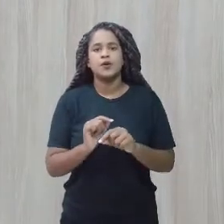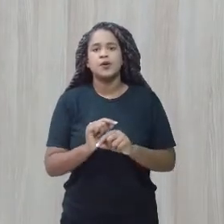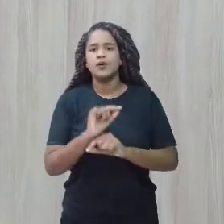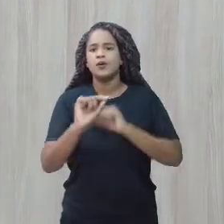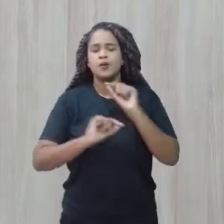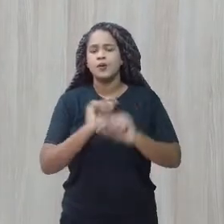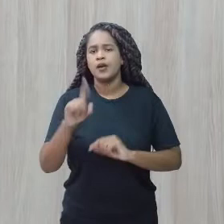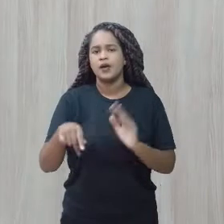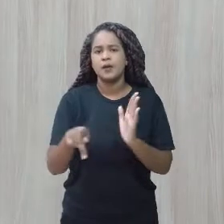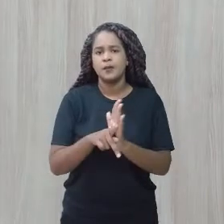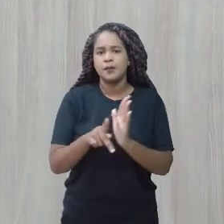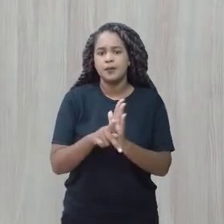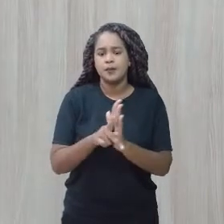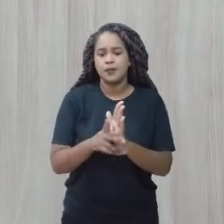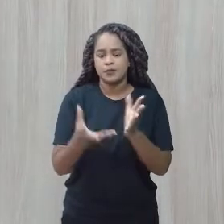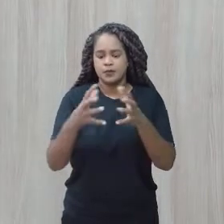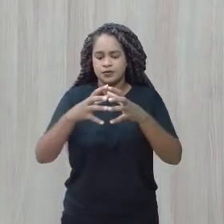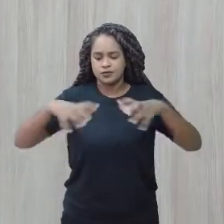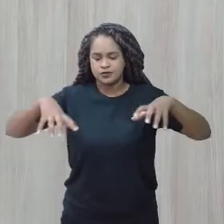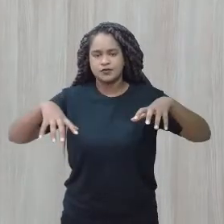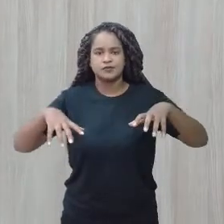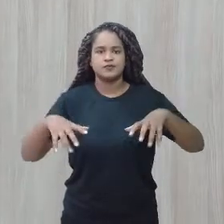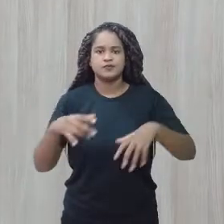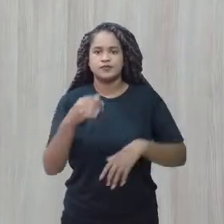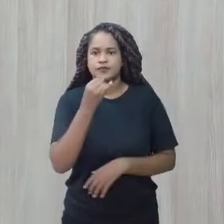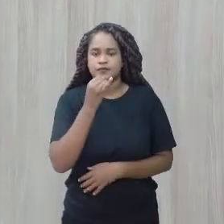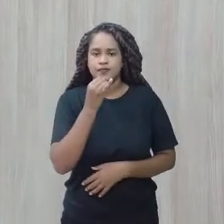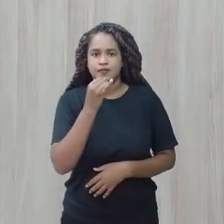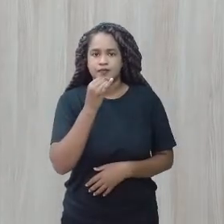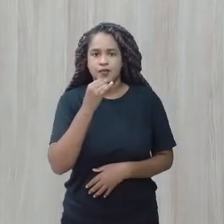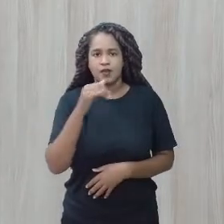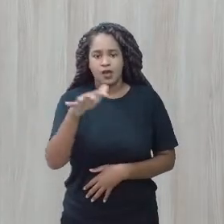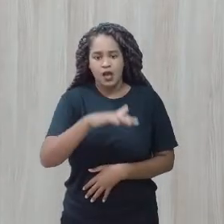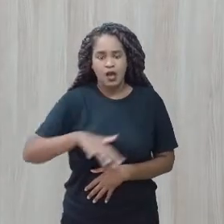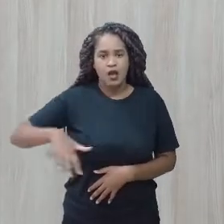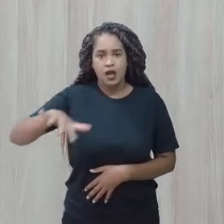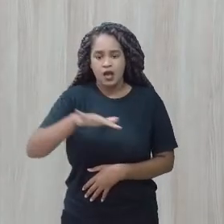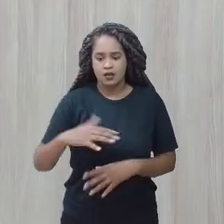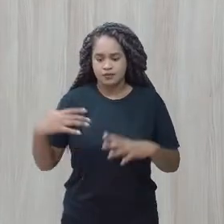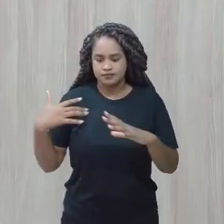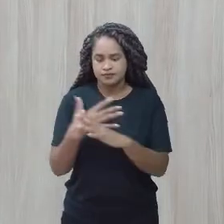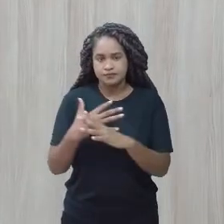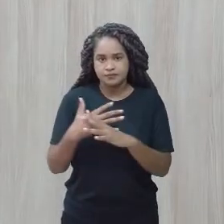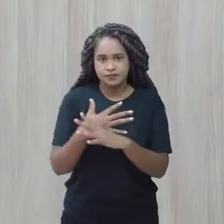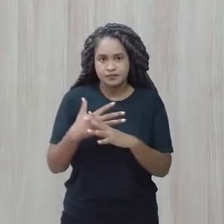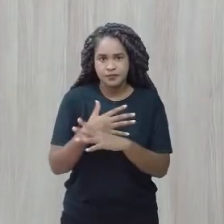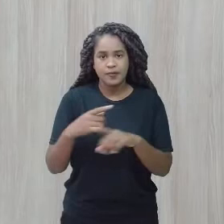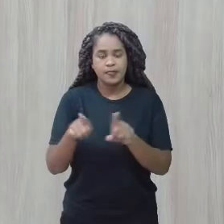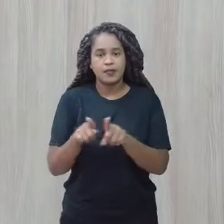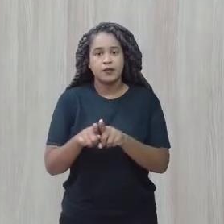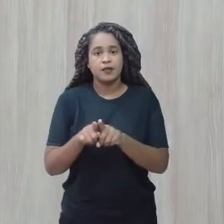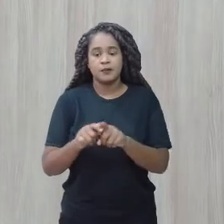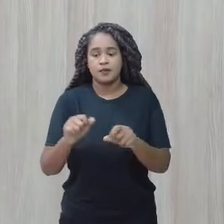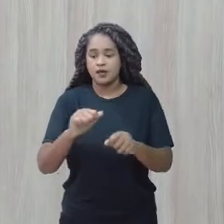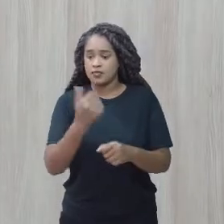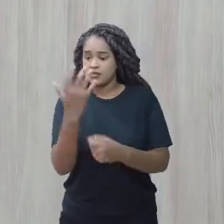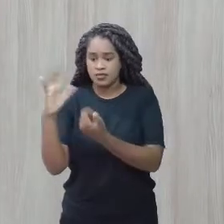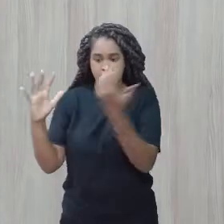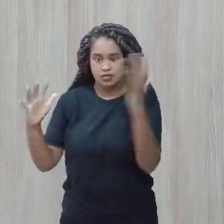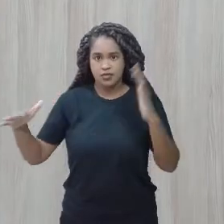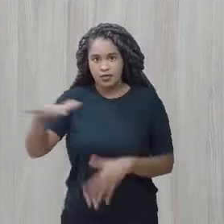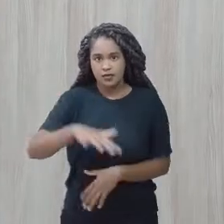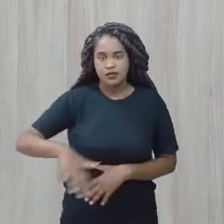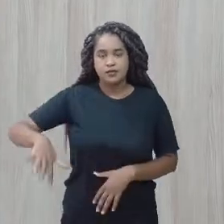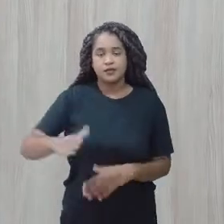práticas, né, como é que ela é dividida, a questão da prática corporal na área urbana e na natureza. E aí a